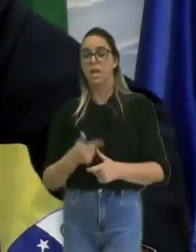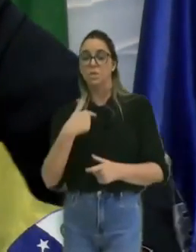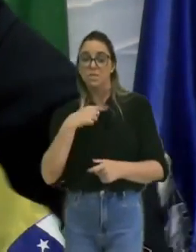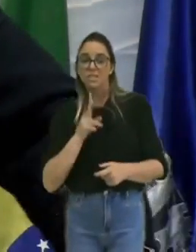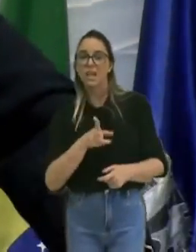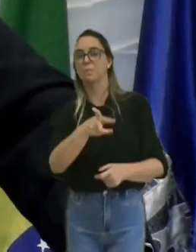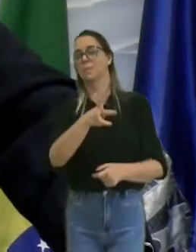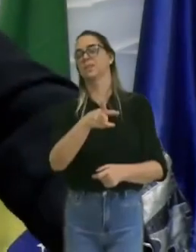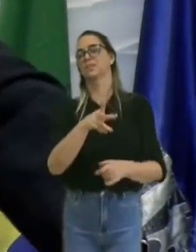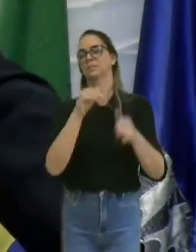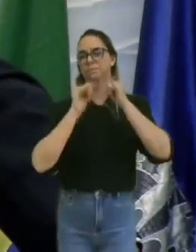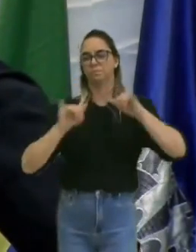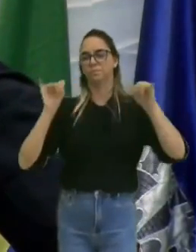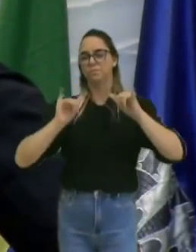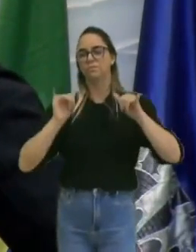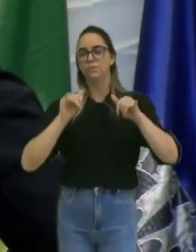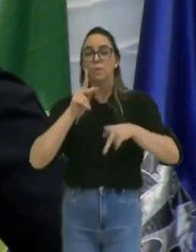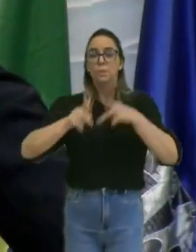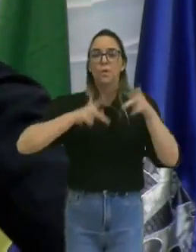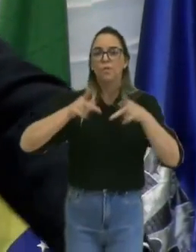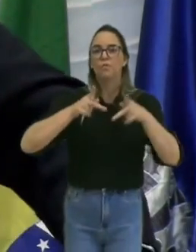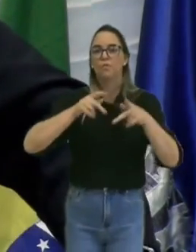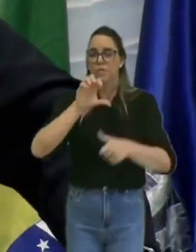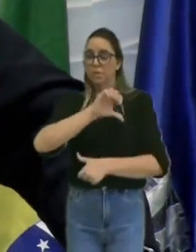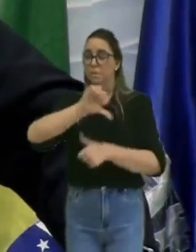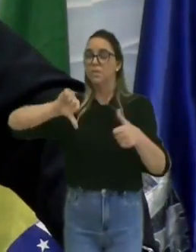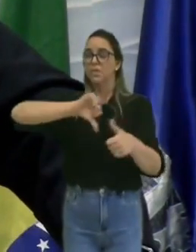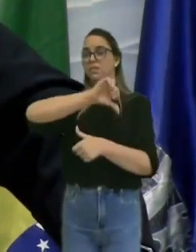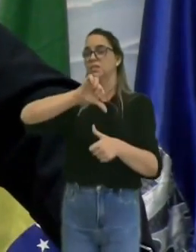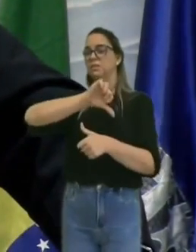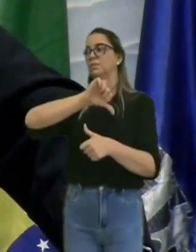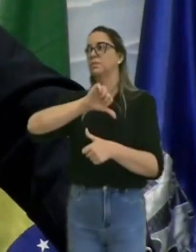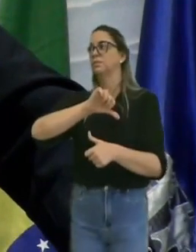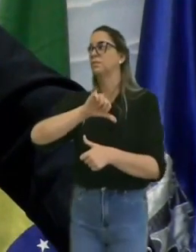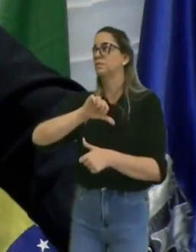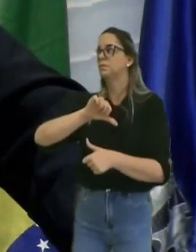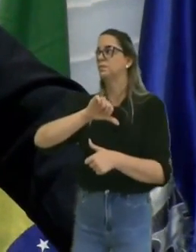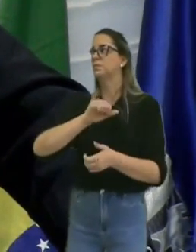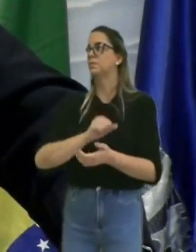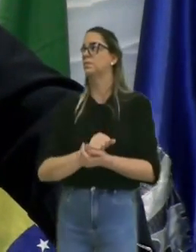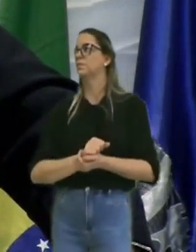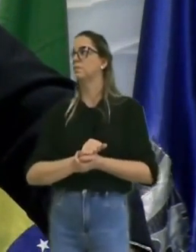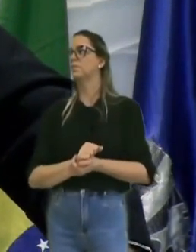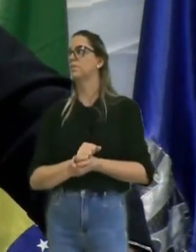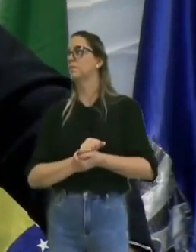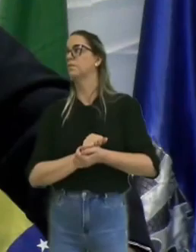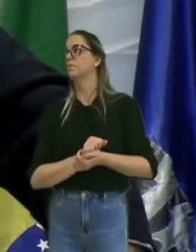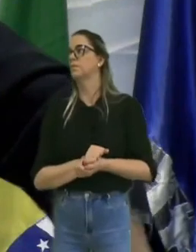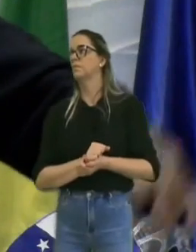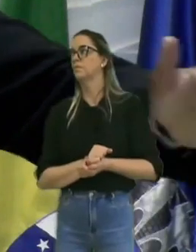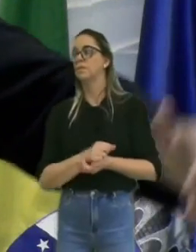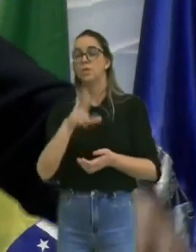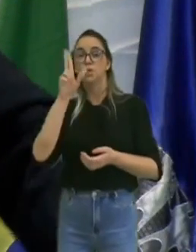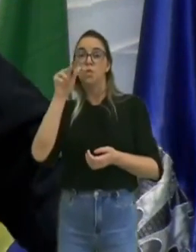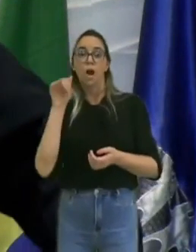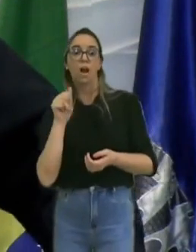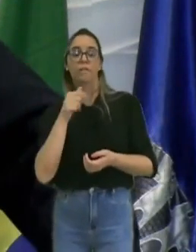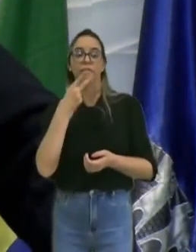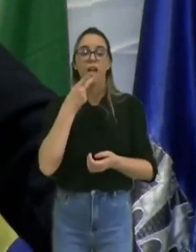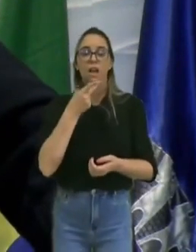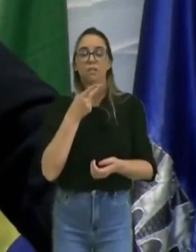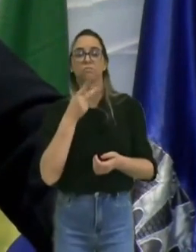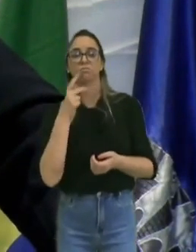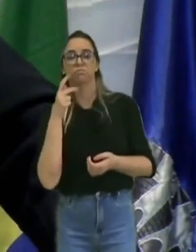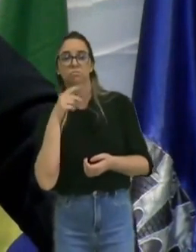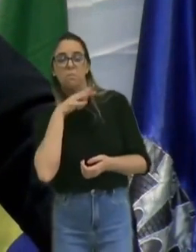aqui ao povo sobretense que a mudança era o Oscar Dito. Sempre admirei o Oscar. Nunca falei mal dele, ao contrário, que ele ajudou muita gente.